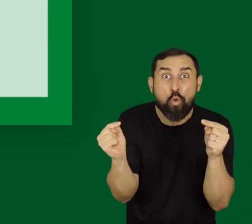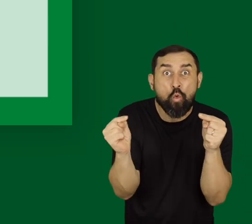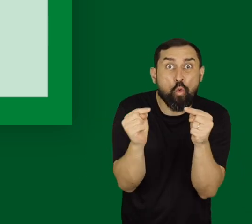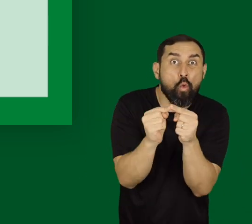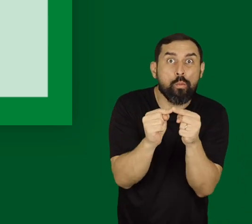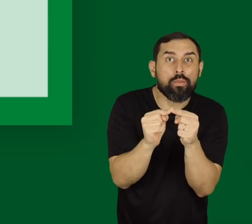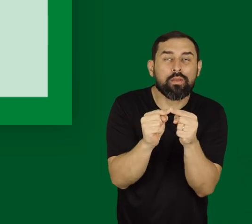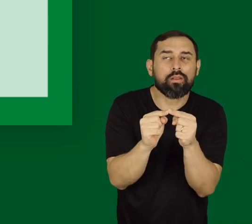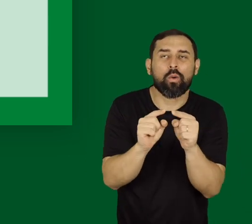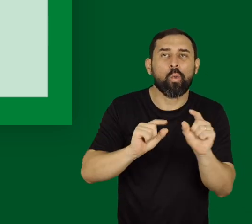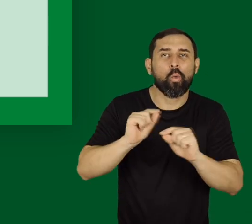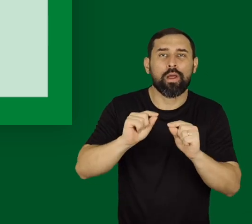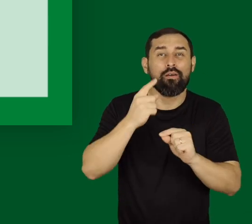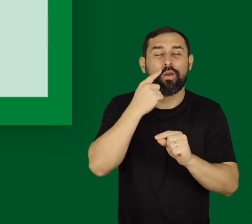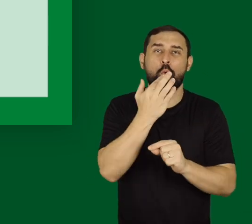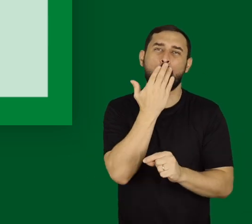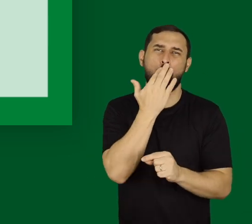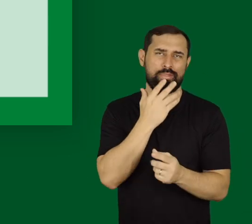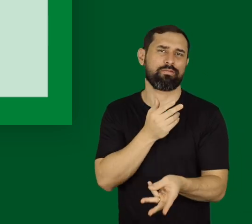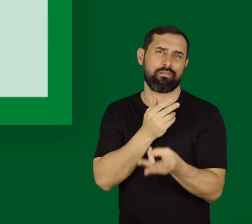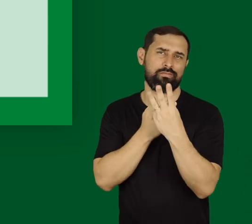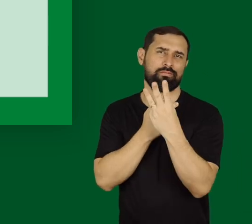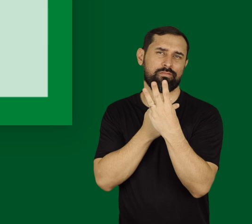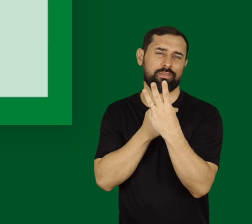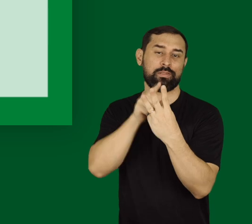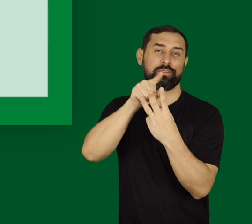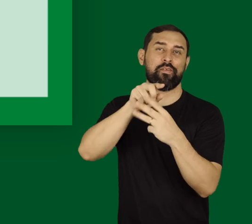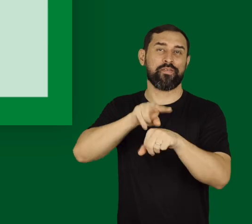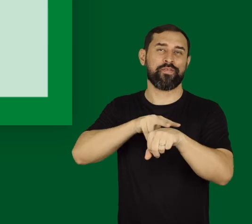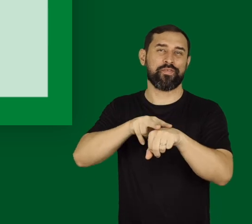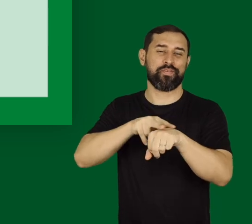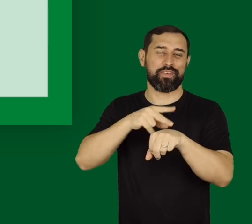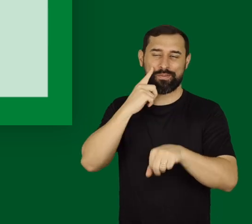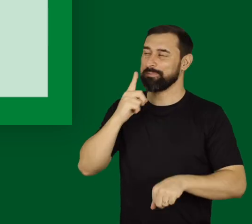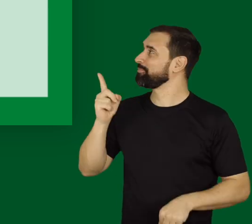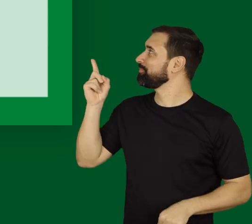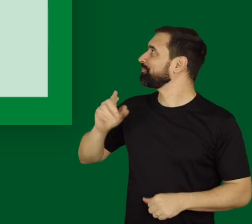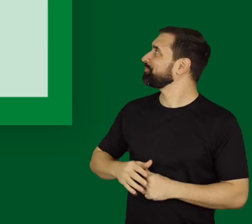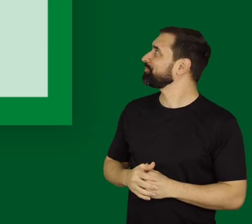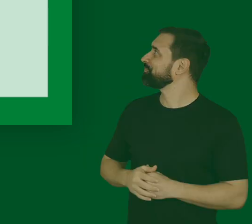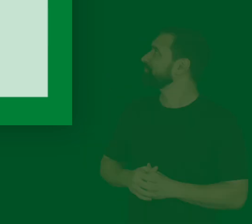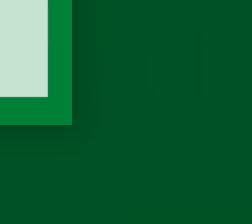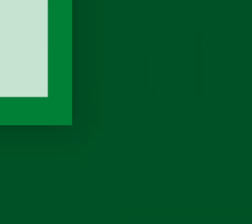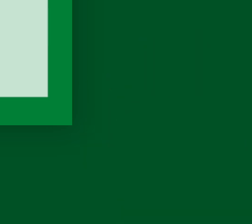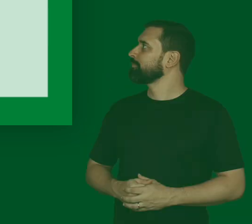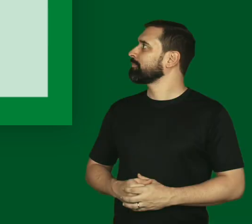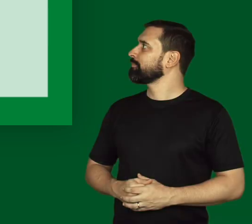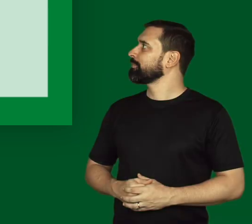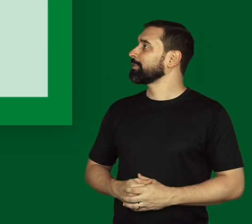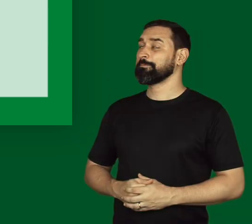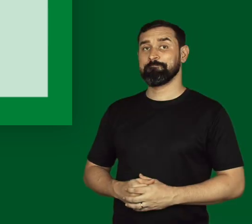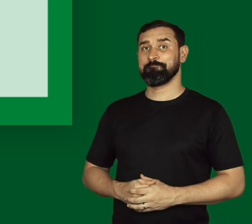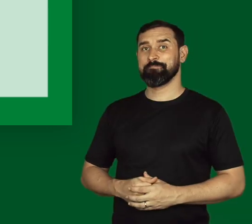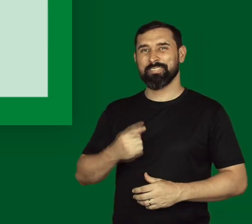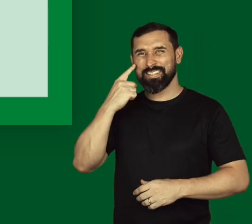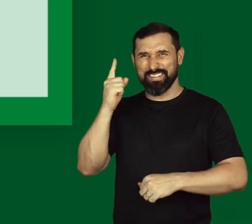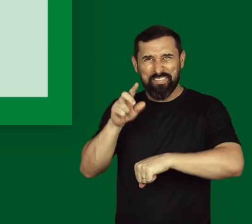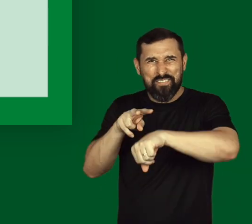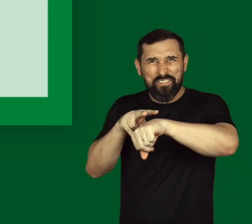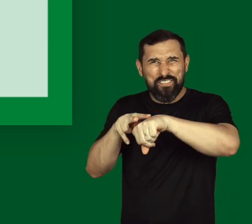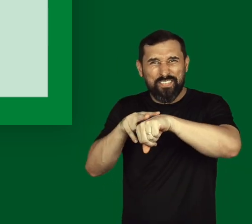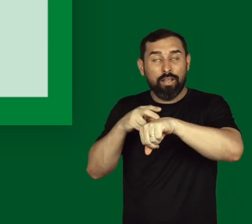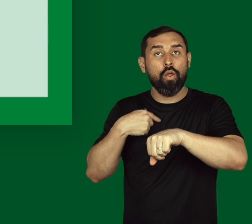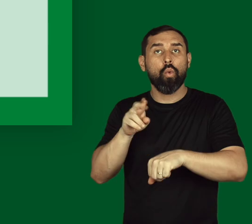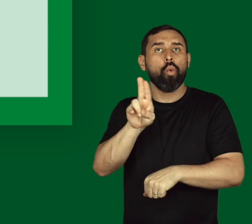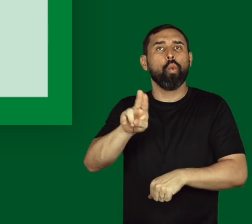inotrópico vasoativo adequado. Então aqui tem essas 3 cores, então vamos ver aqui, olha. O vasopressor, quando é que a gente usa um vasopressor? Quando a